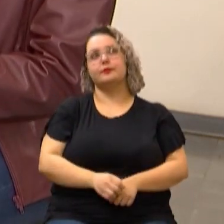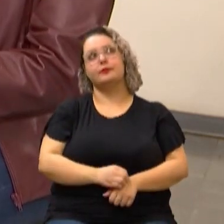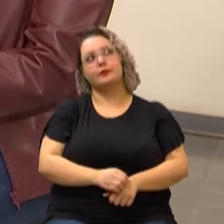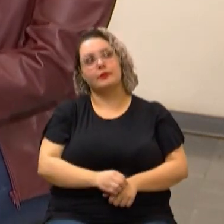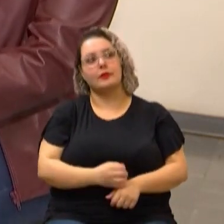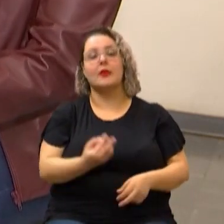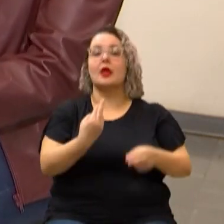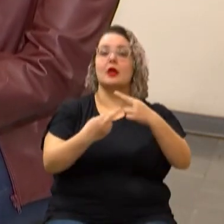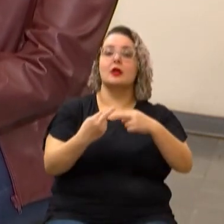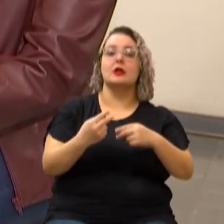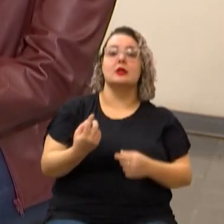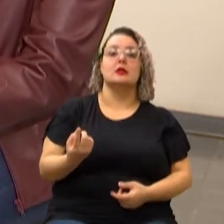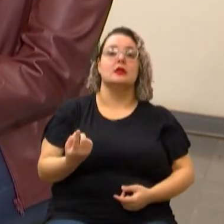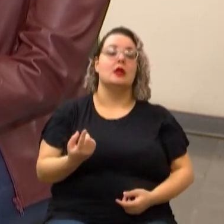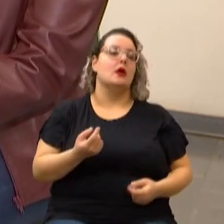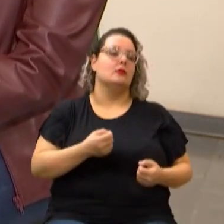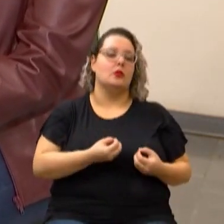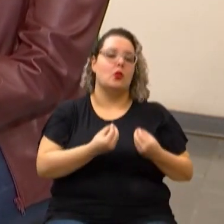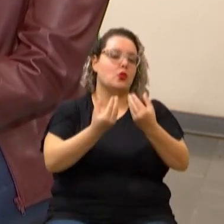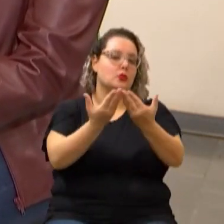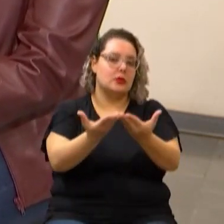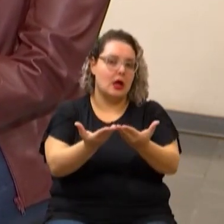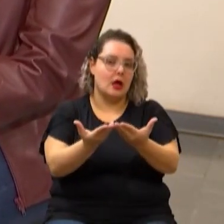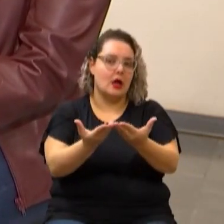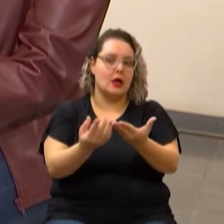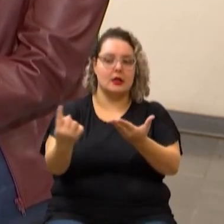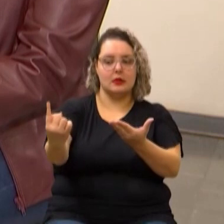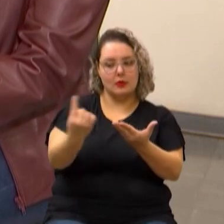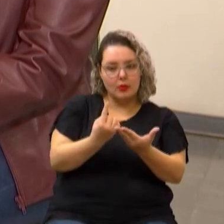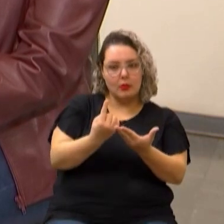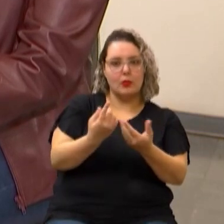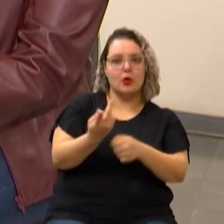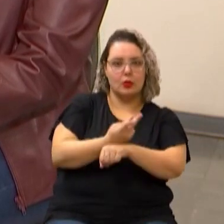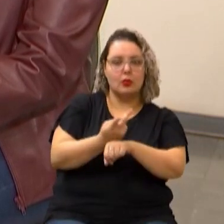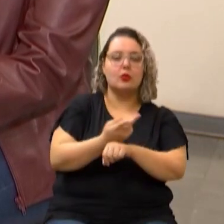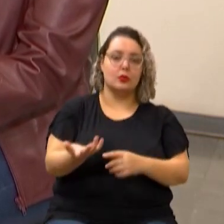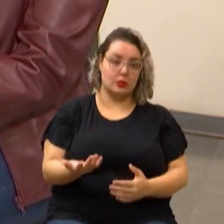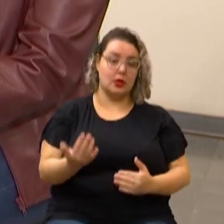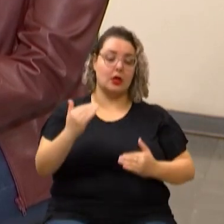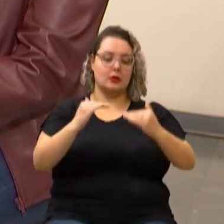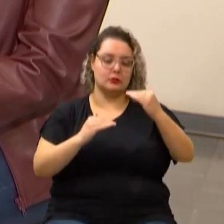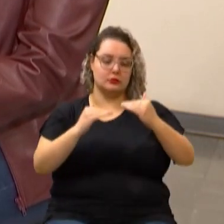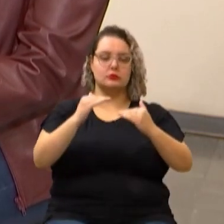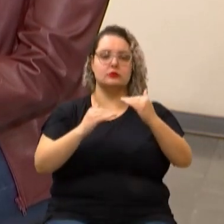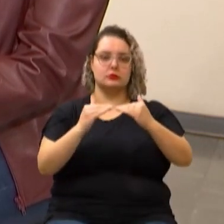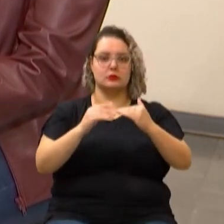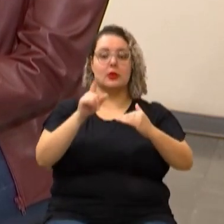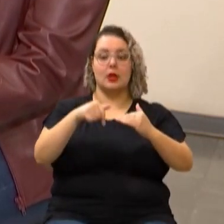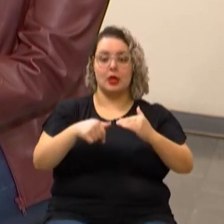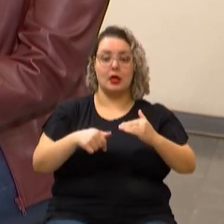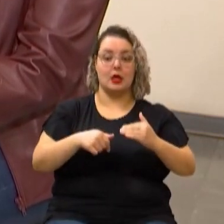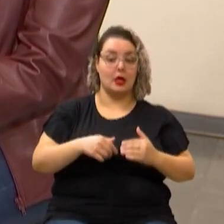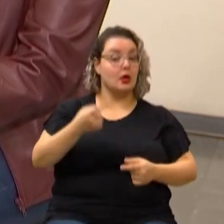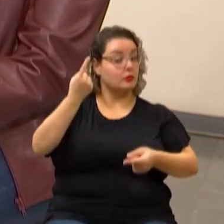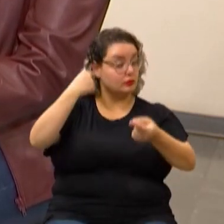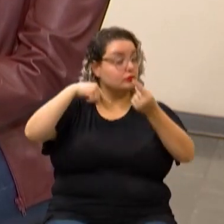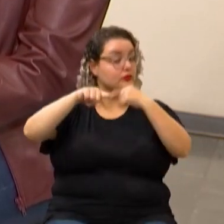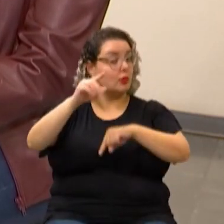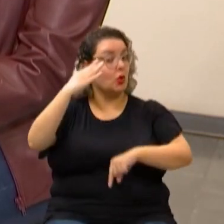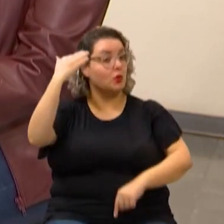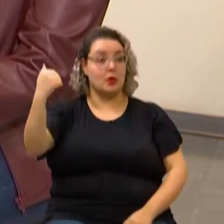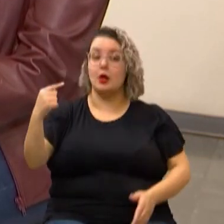e o governo sem dinheiro para se manter. Então a inflação realmente ela é realmente importante, né? Ou seja, pensar de